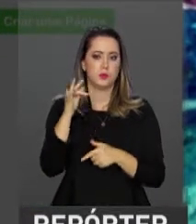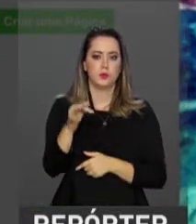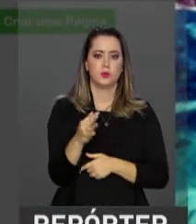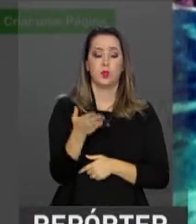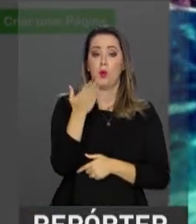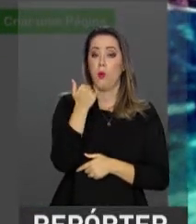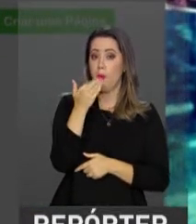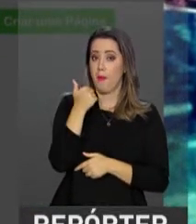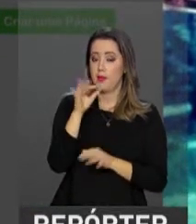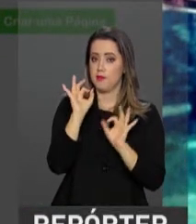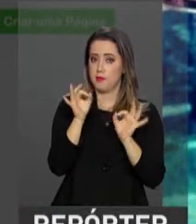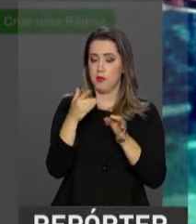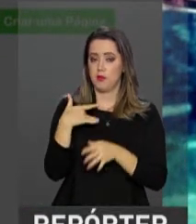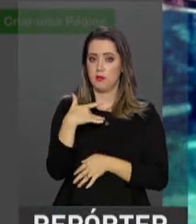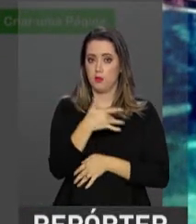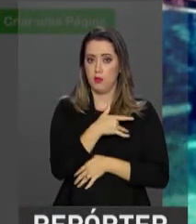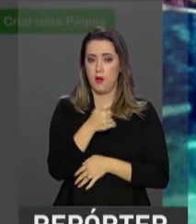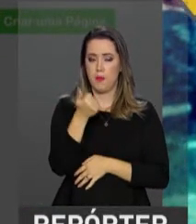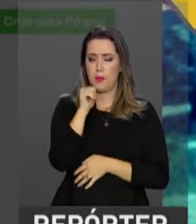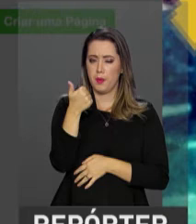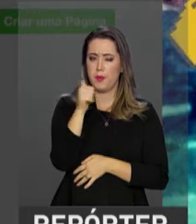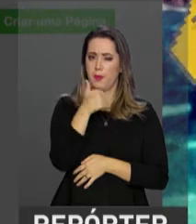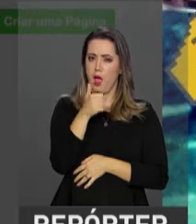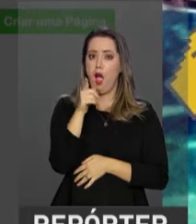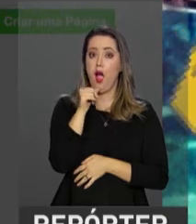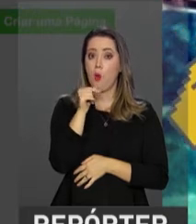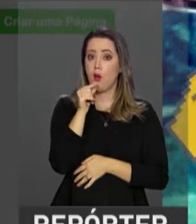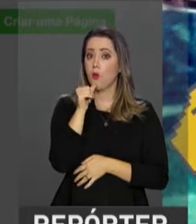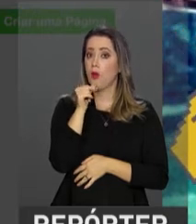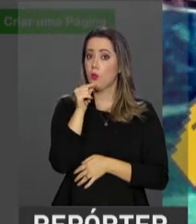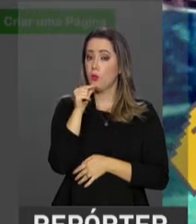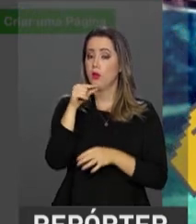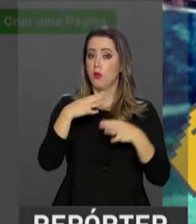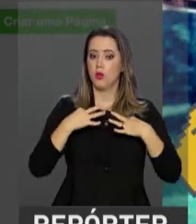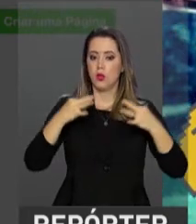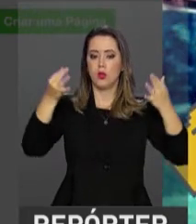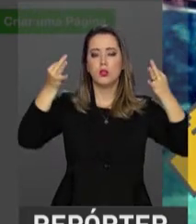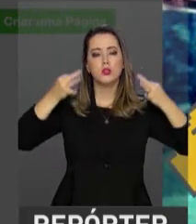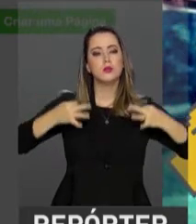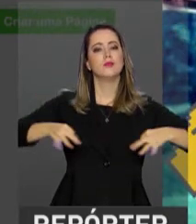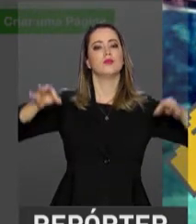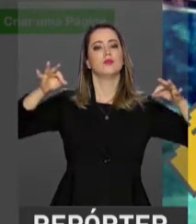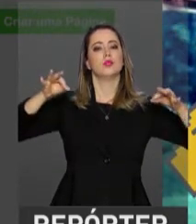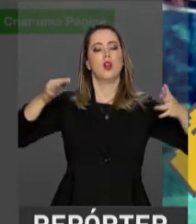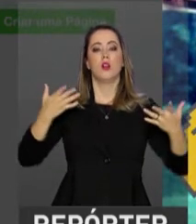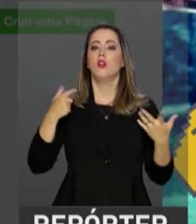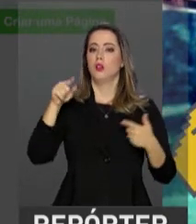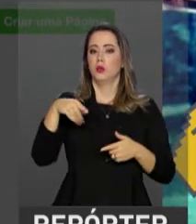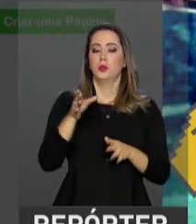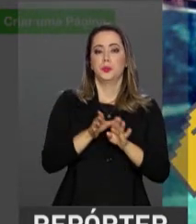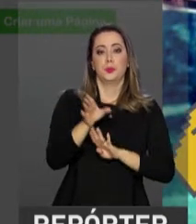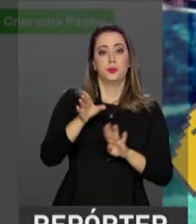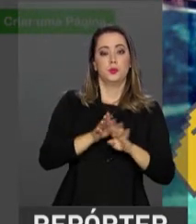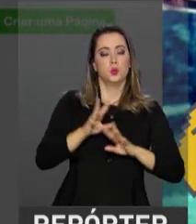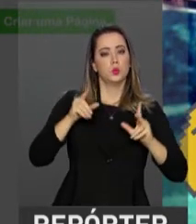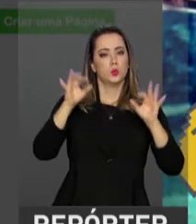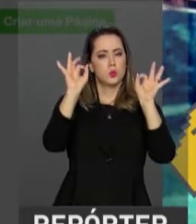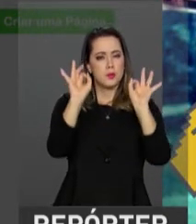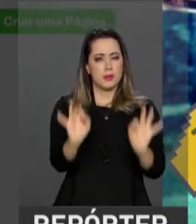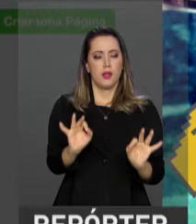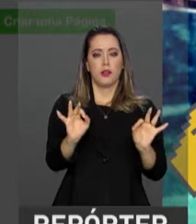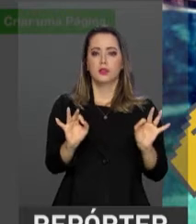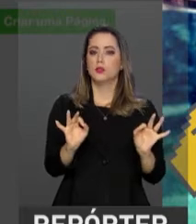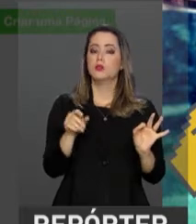Comer coisas saudáveis, beber bastante água e usar roupas leves são algumas das dicas. E fazendo tudo